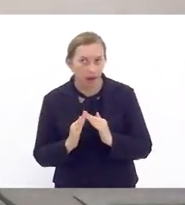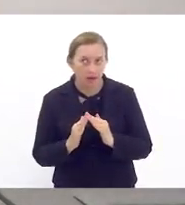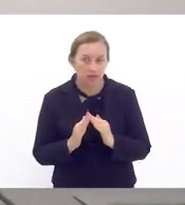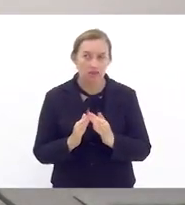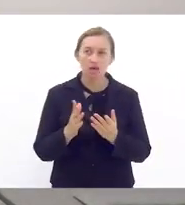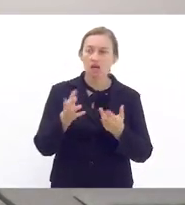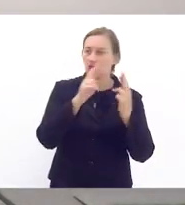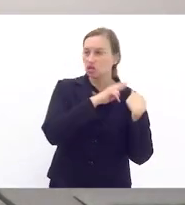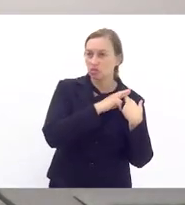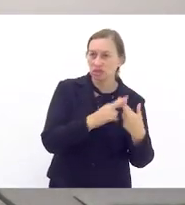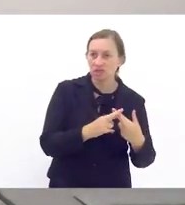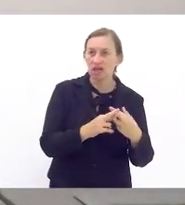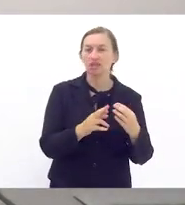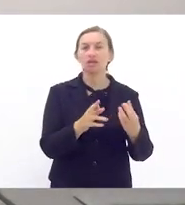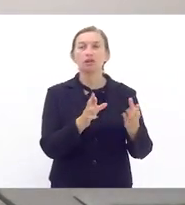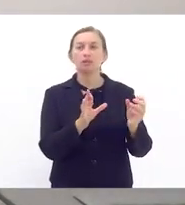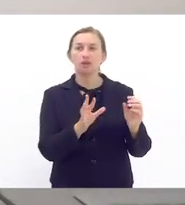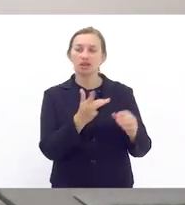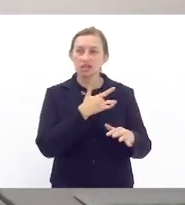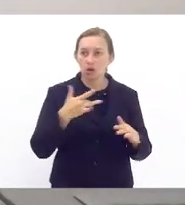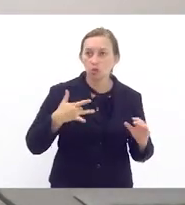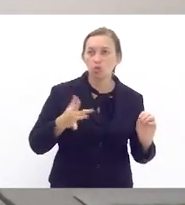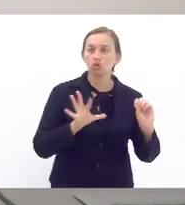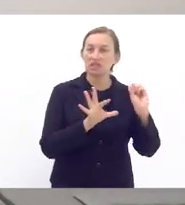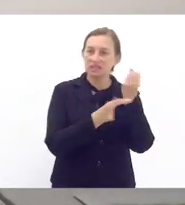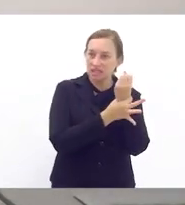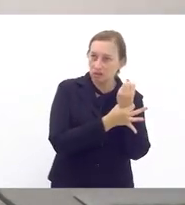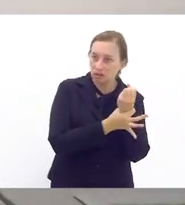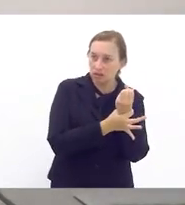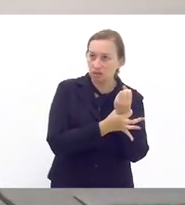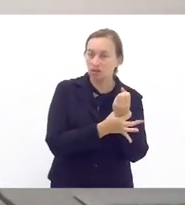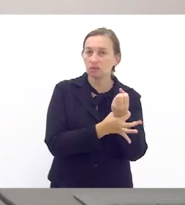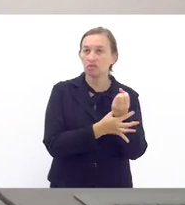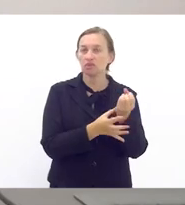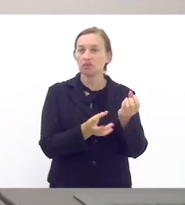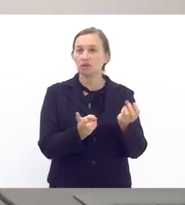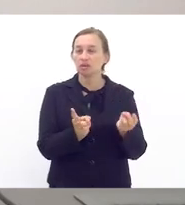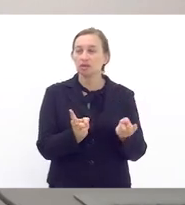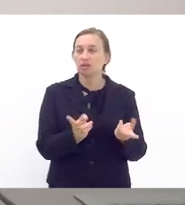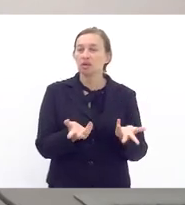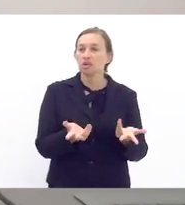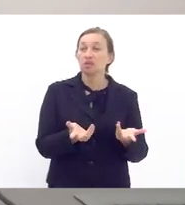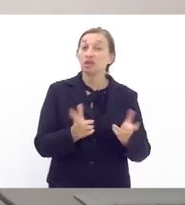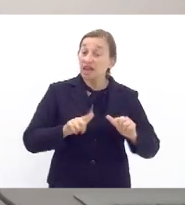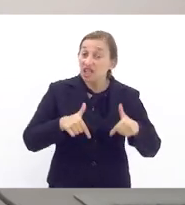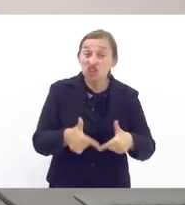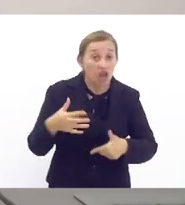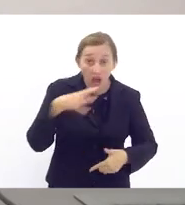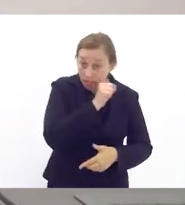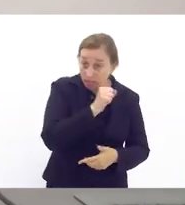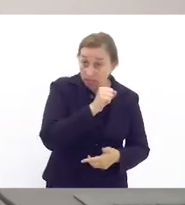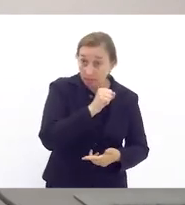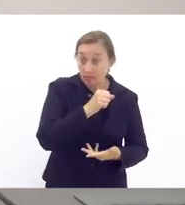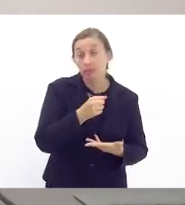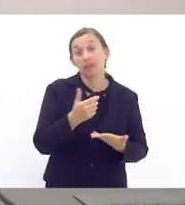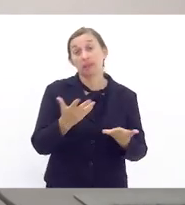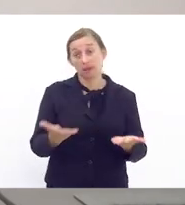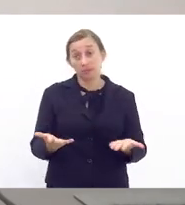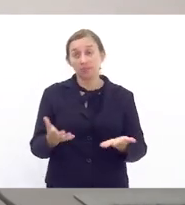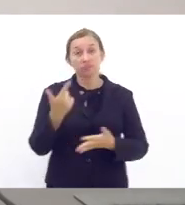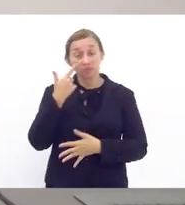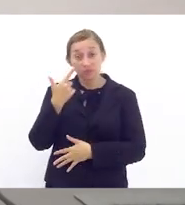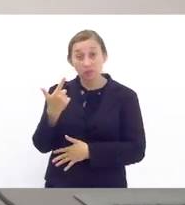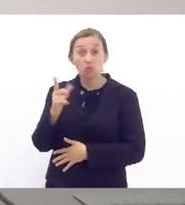pela saúde, pela segurança, por prevenir a falsificação, têm que agir de imediato. Visto